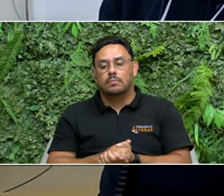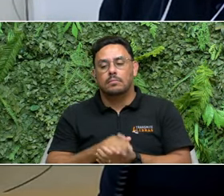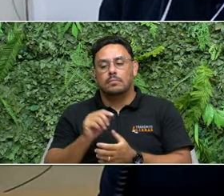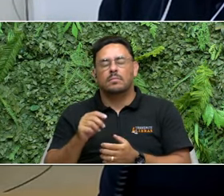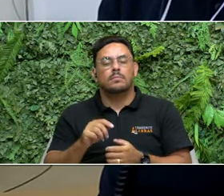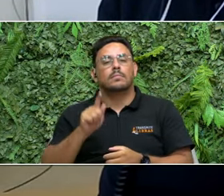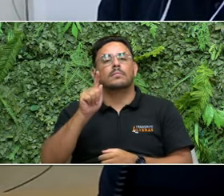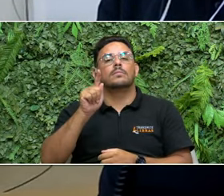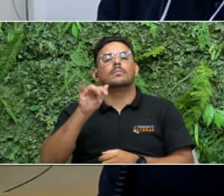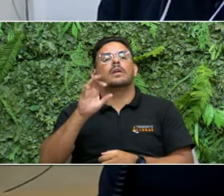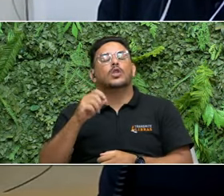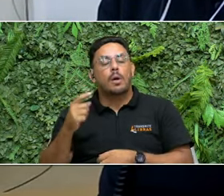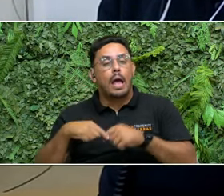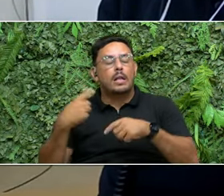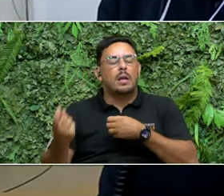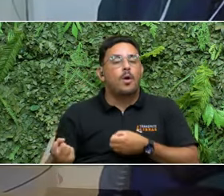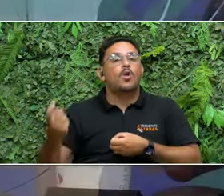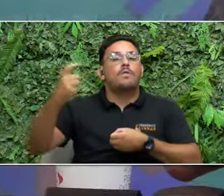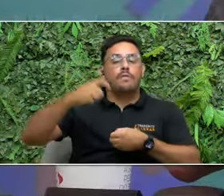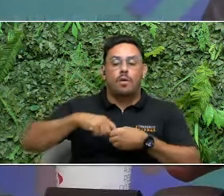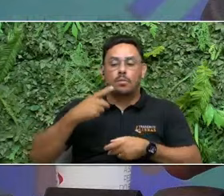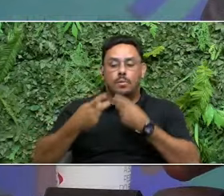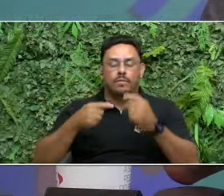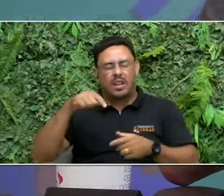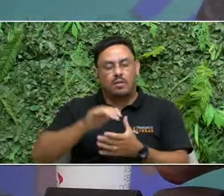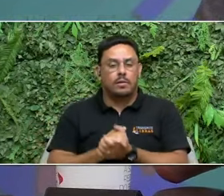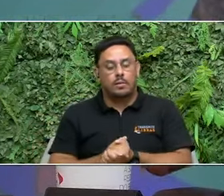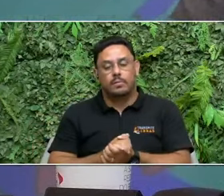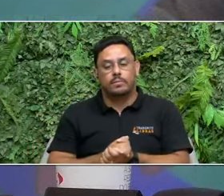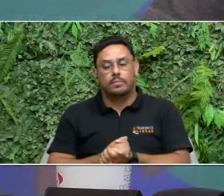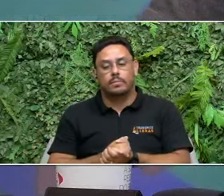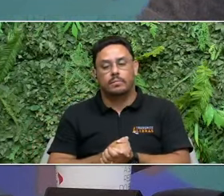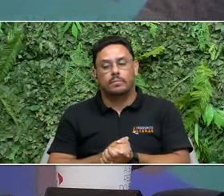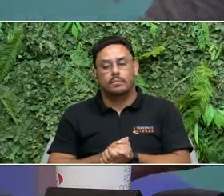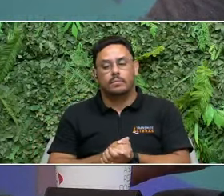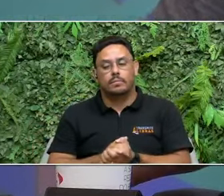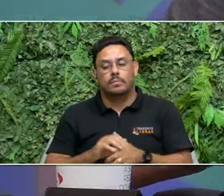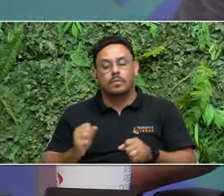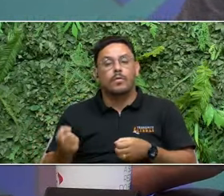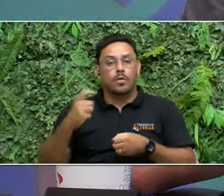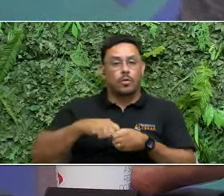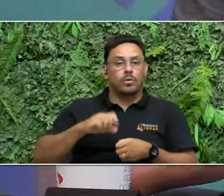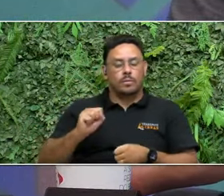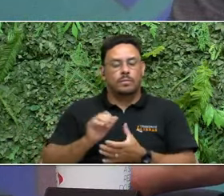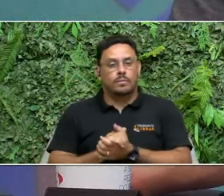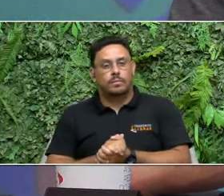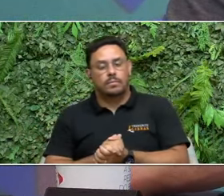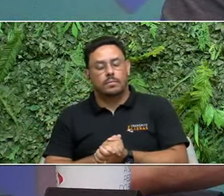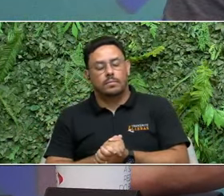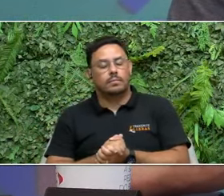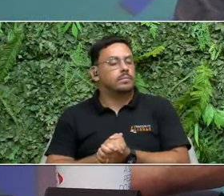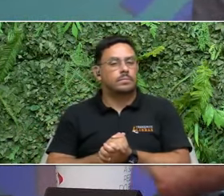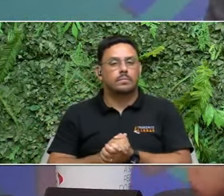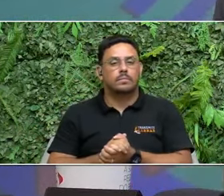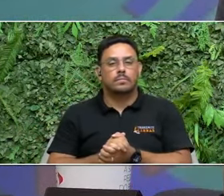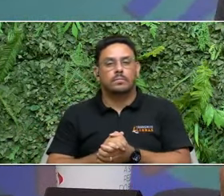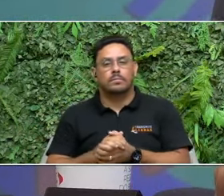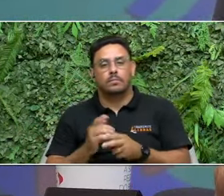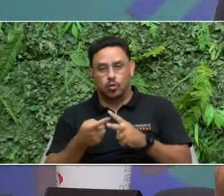é daqui a pouco volta para falar com a gente mes Ah já voltou foi foi rápido né foi